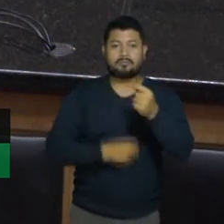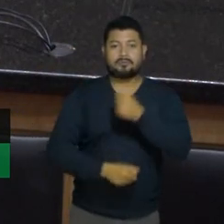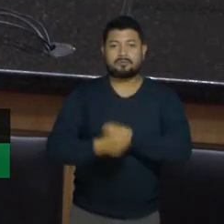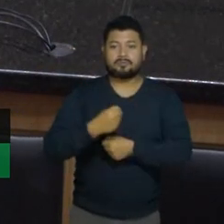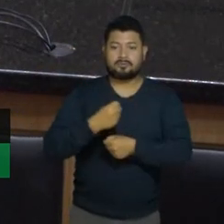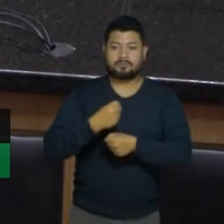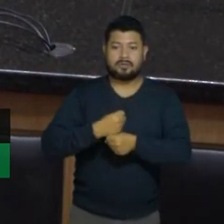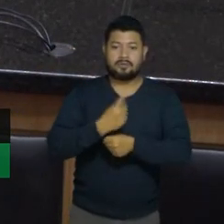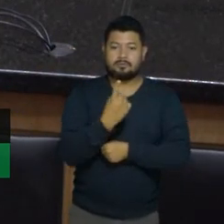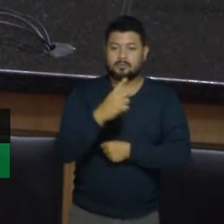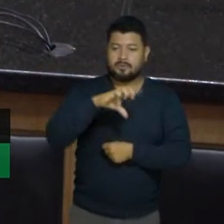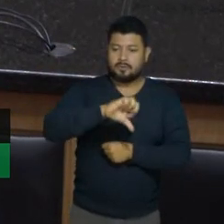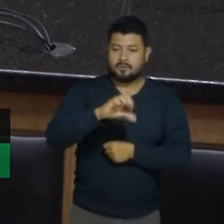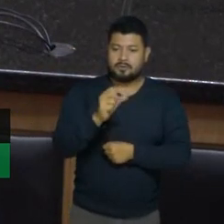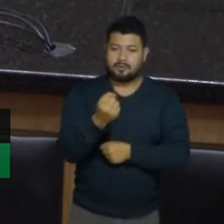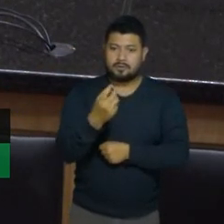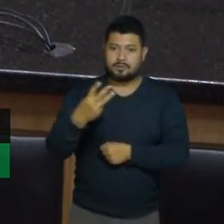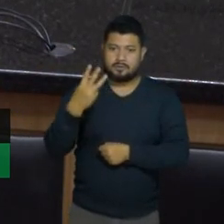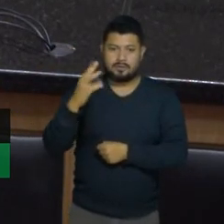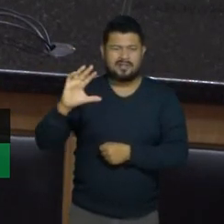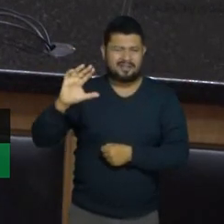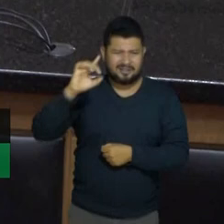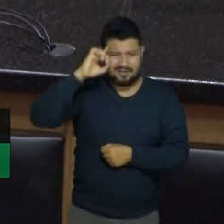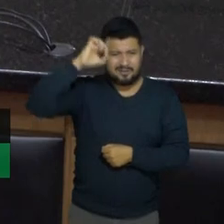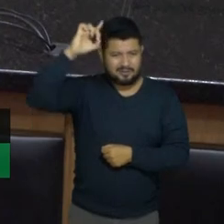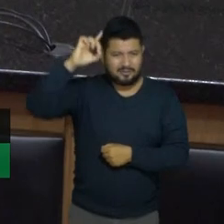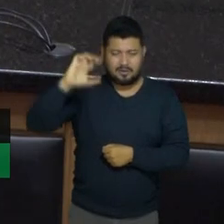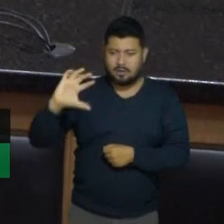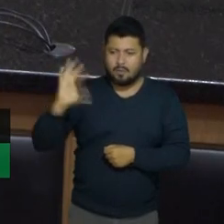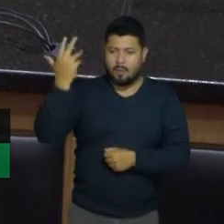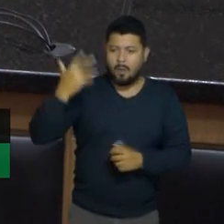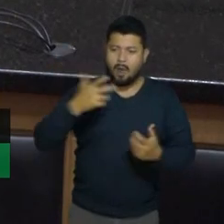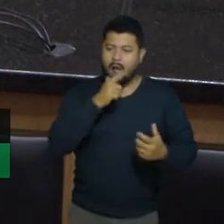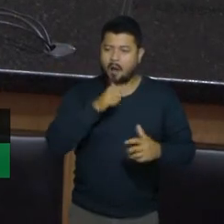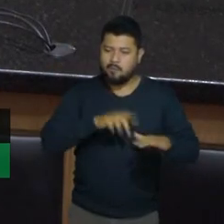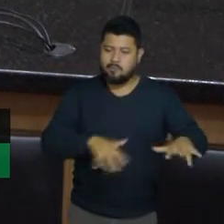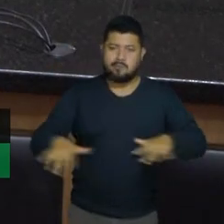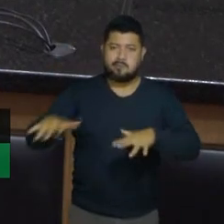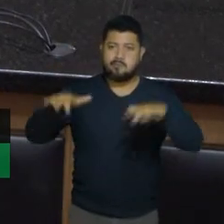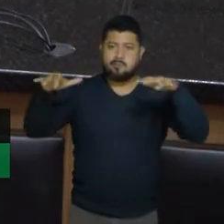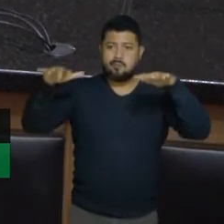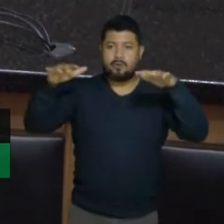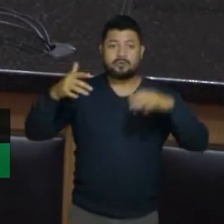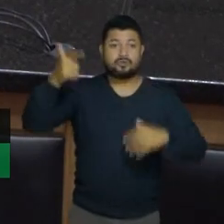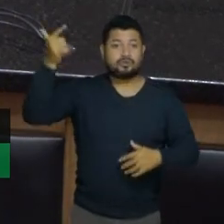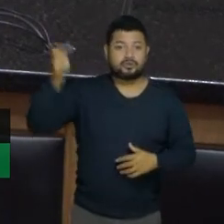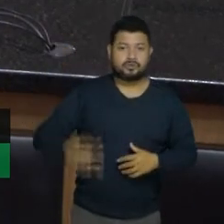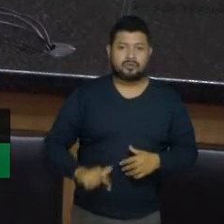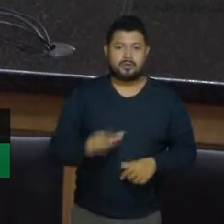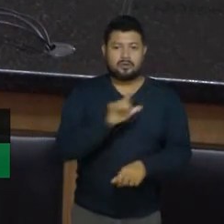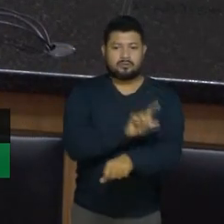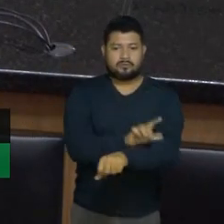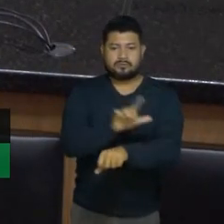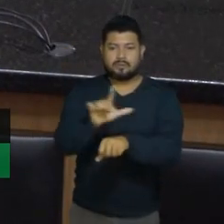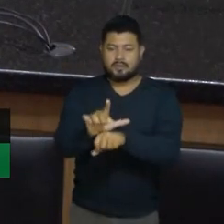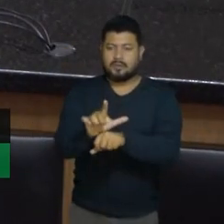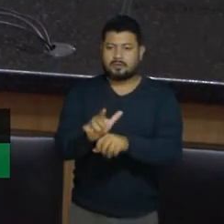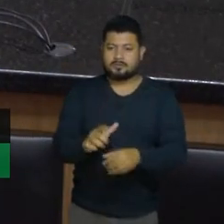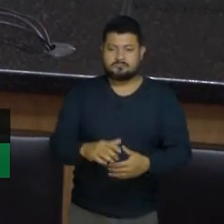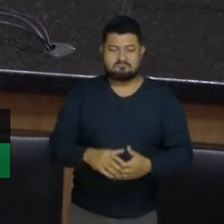Eu quero agradecer mais uma vez aos irmãos lagianos e